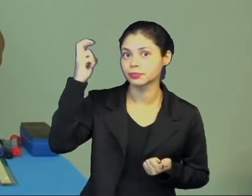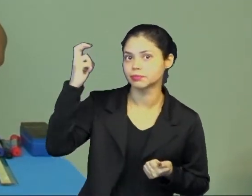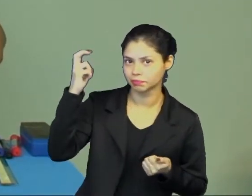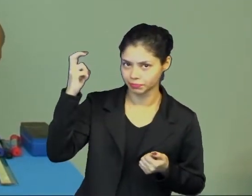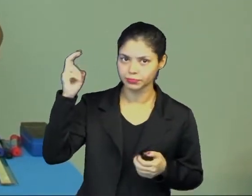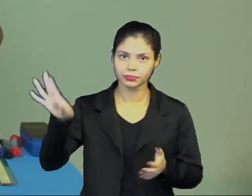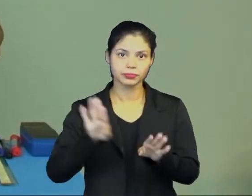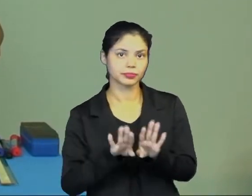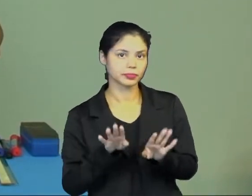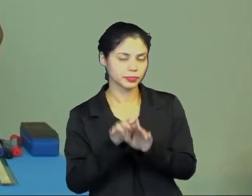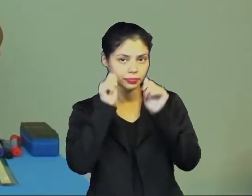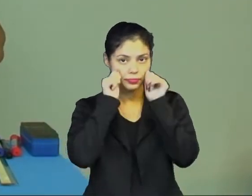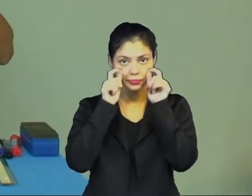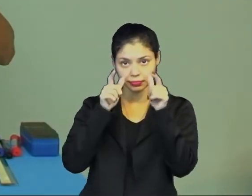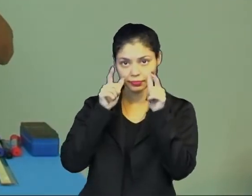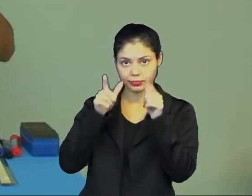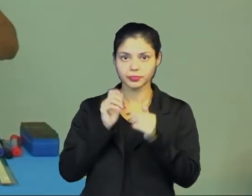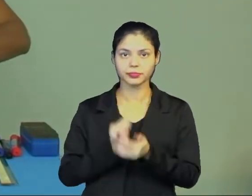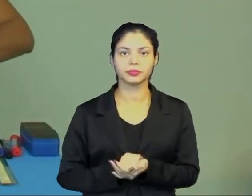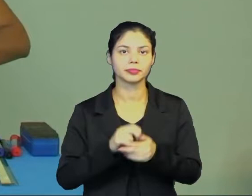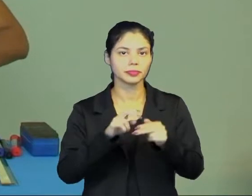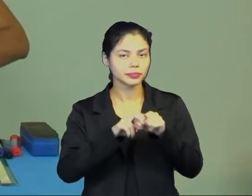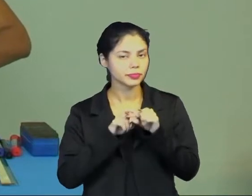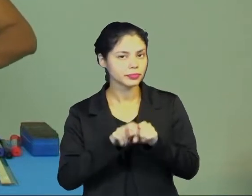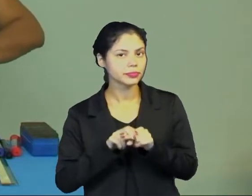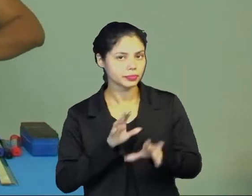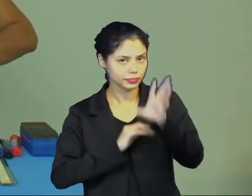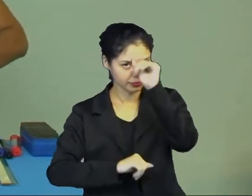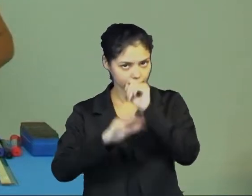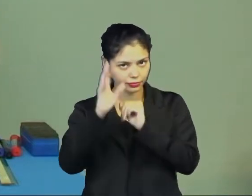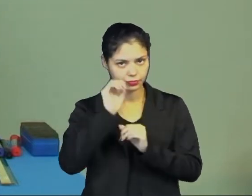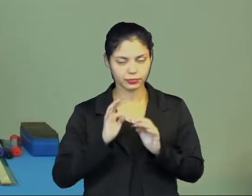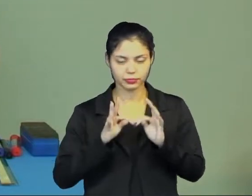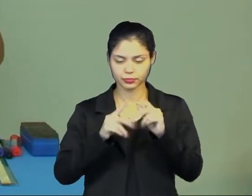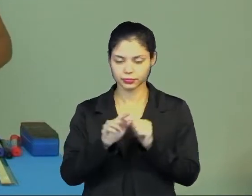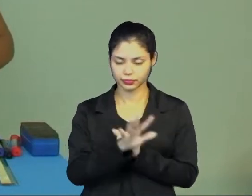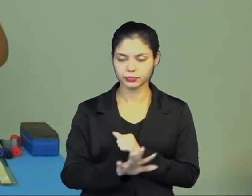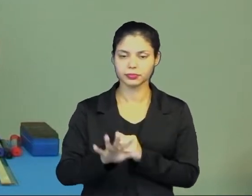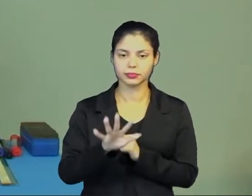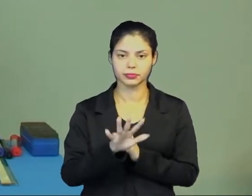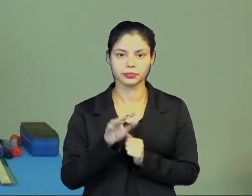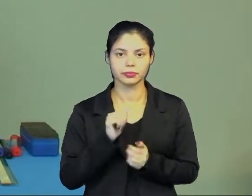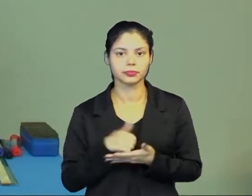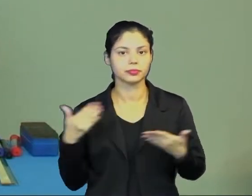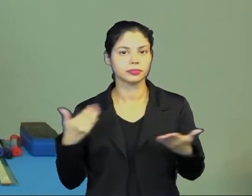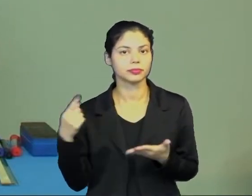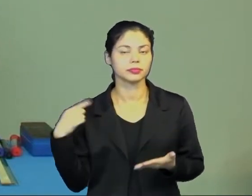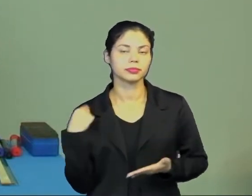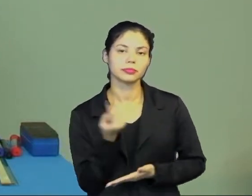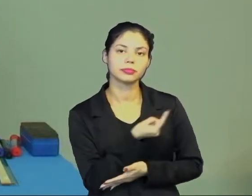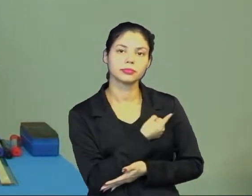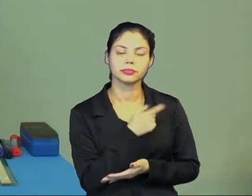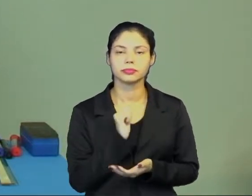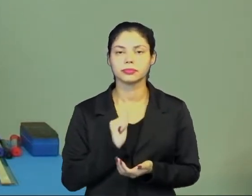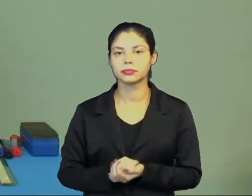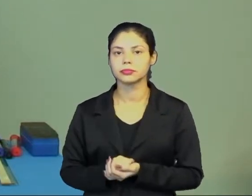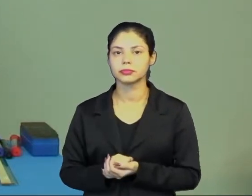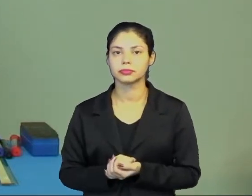inteligentes, prestam bastante atenção e por isso aprendem tudo. Hoje nós